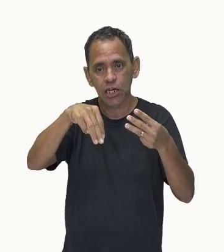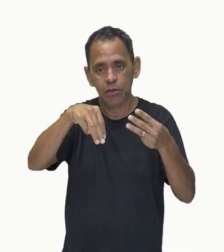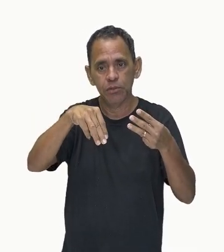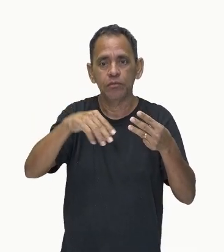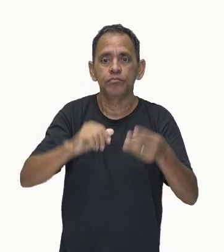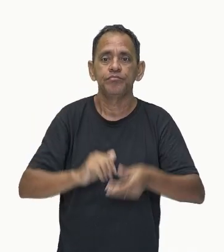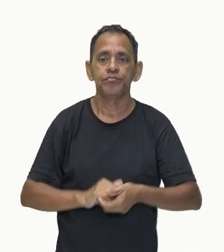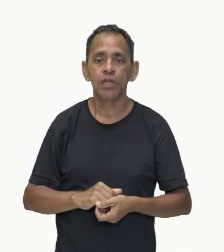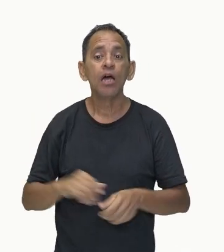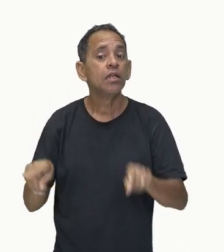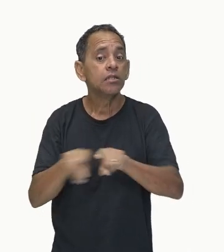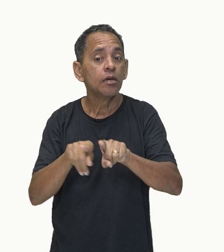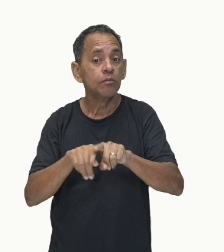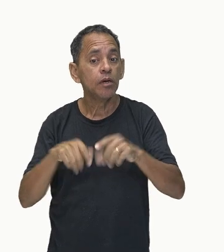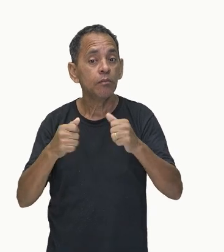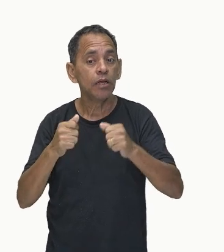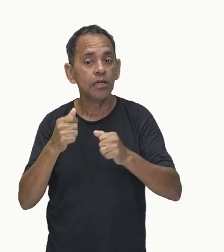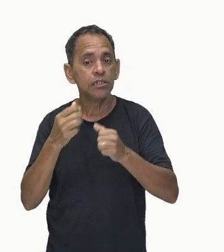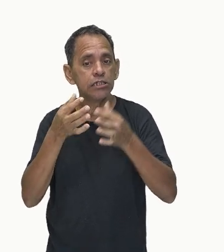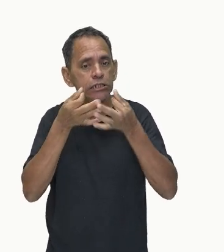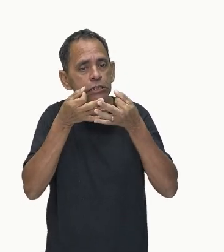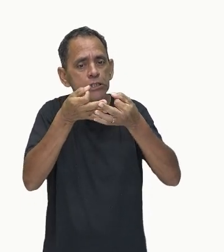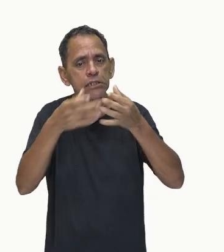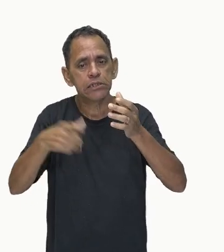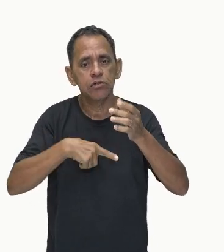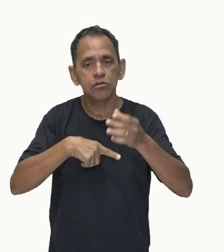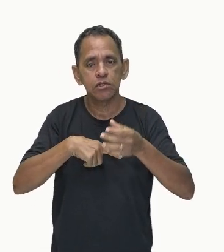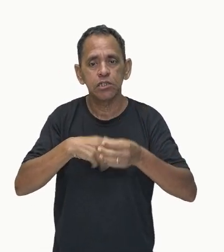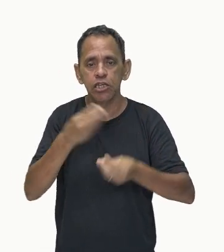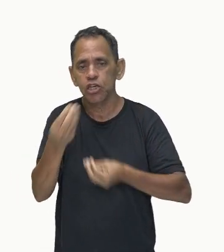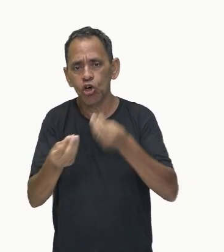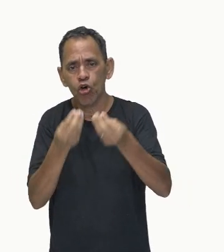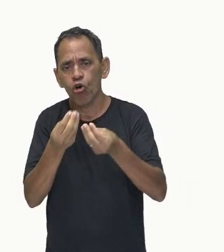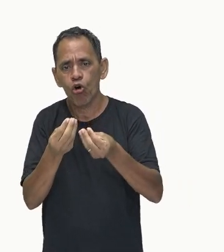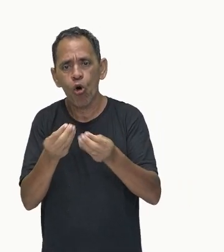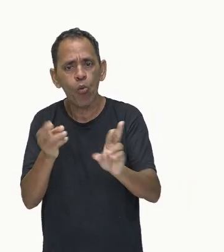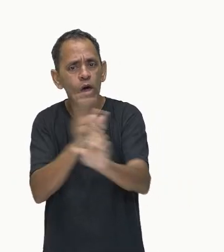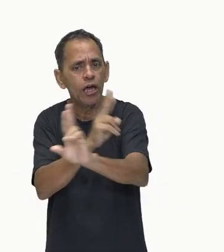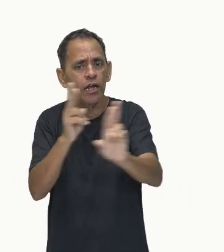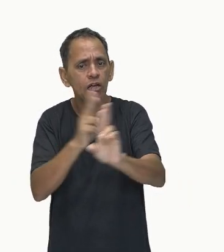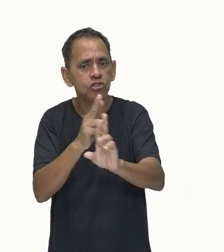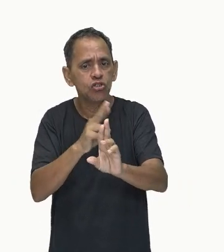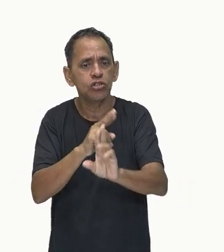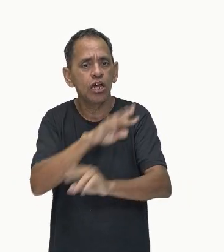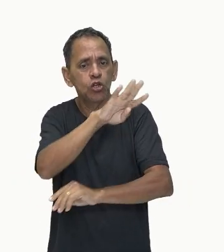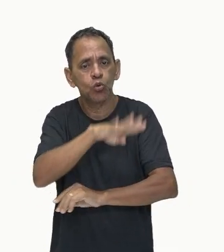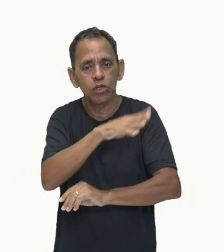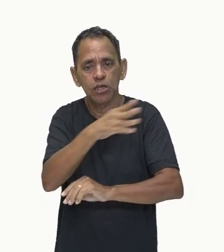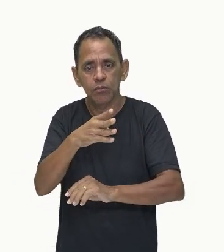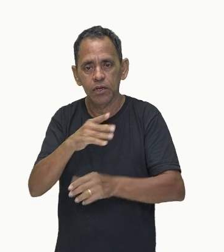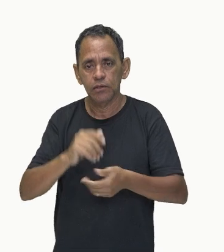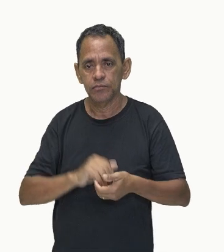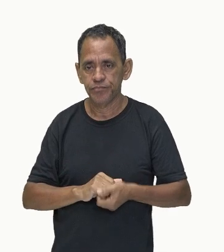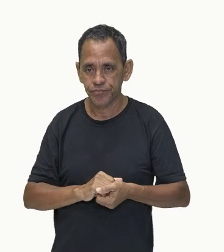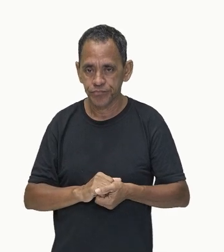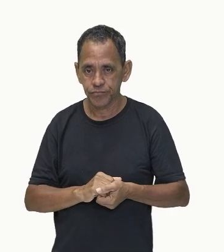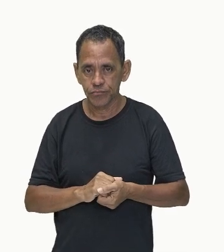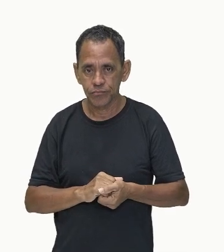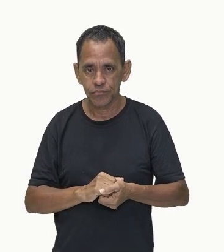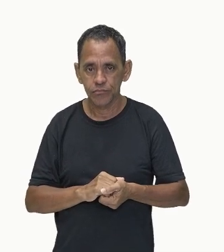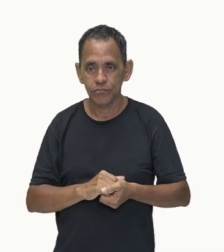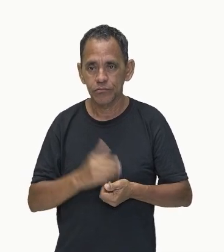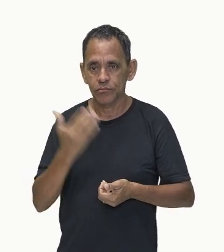temos aí as grandezas, né? E as unidades de medida. E aqui, pessoal, alguns